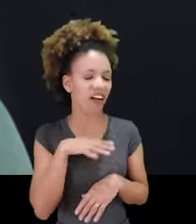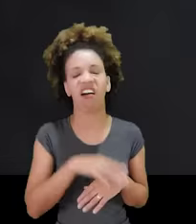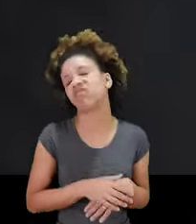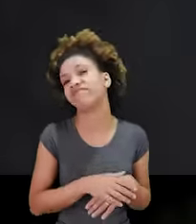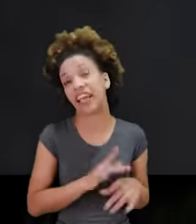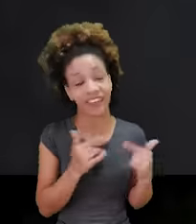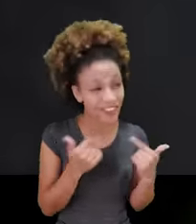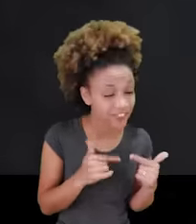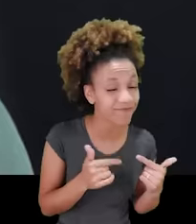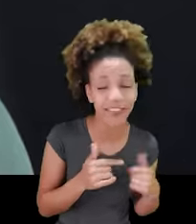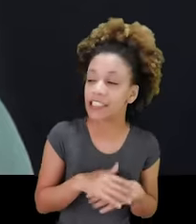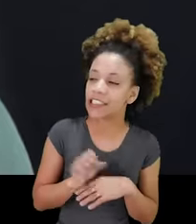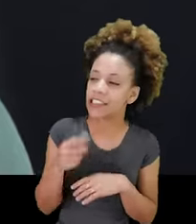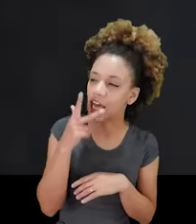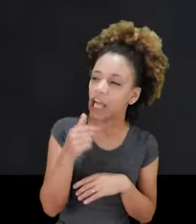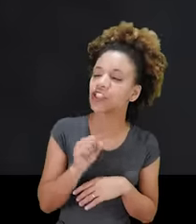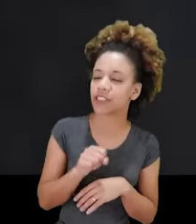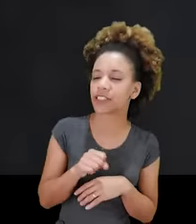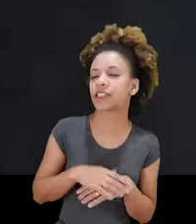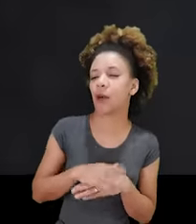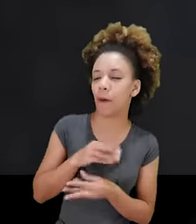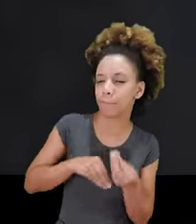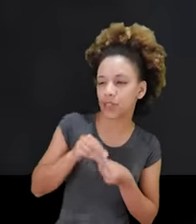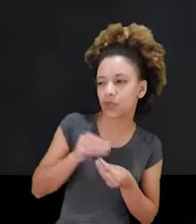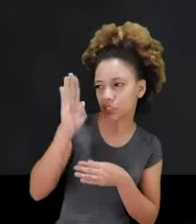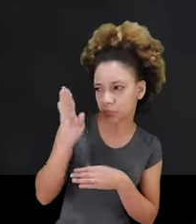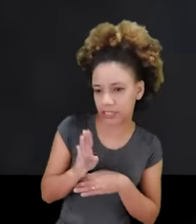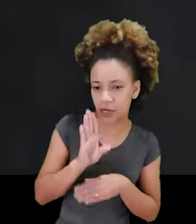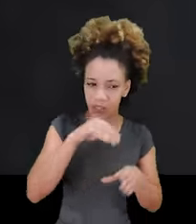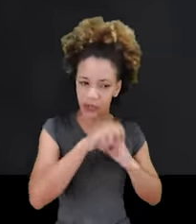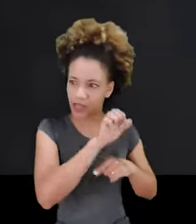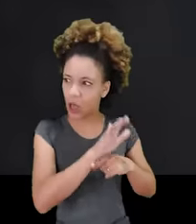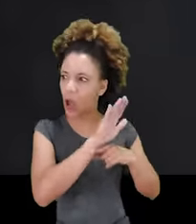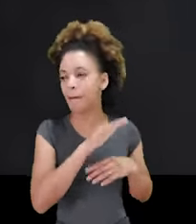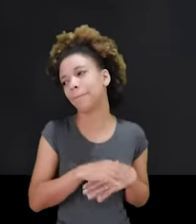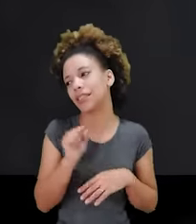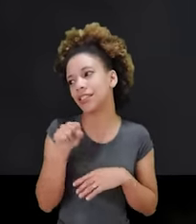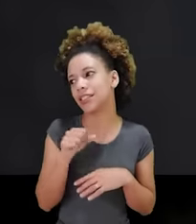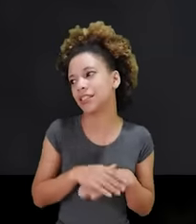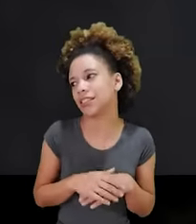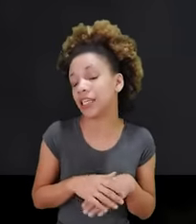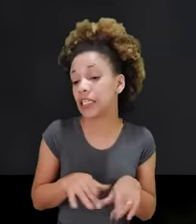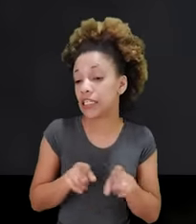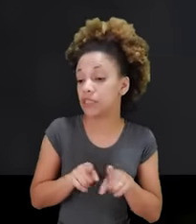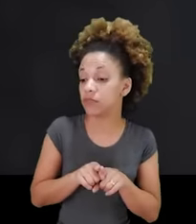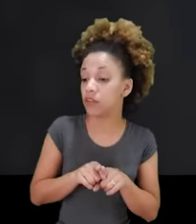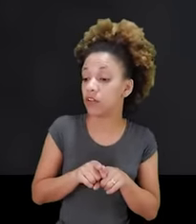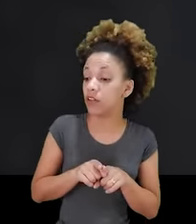falar coisas engraçadas. Eu acho que sim. Acho que somos um pouco os brasileiros, sim. E repare, e sem nenhuma